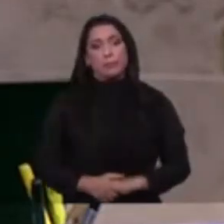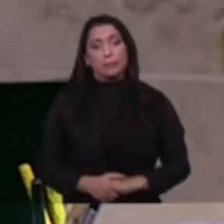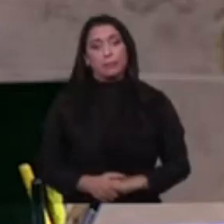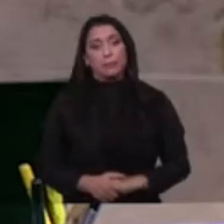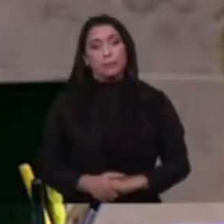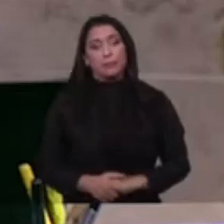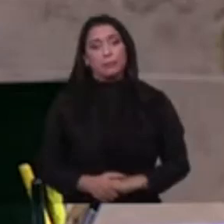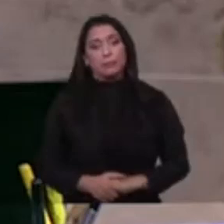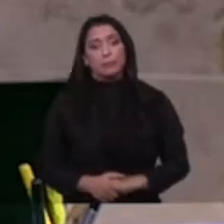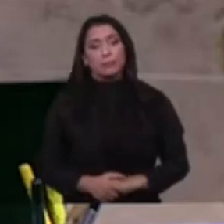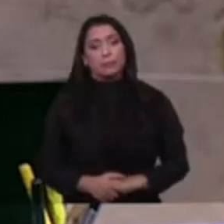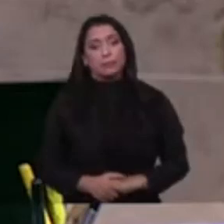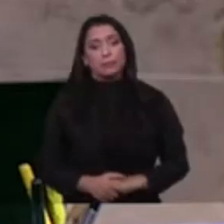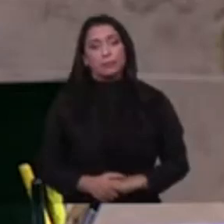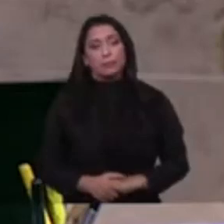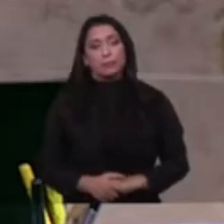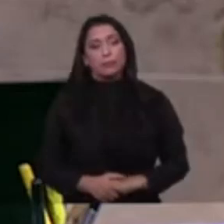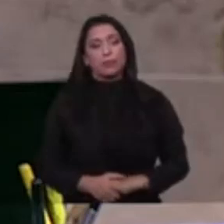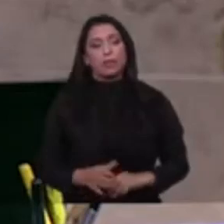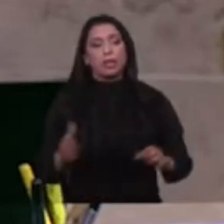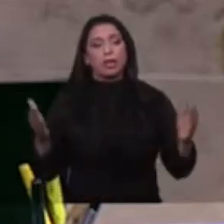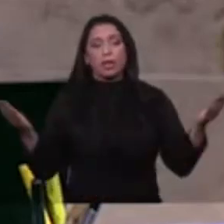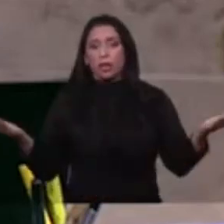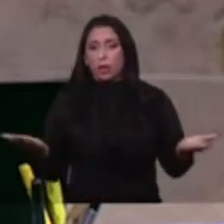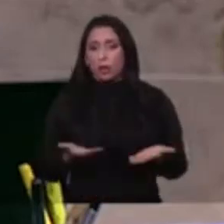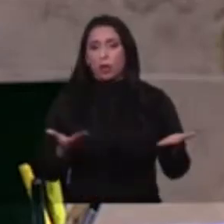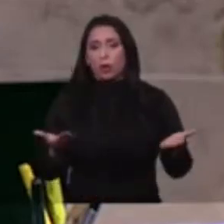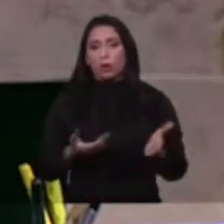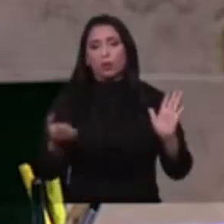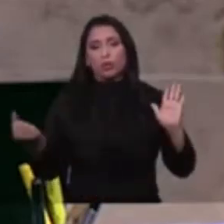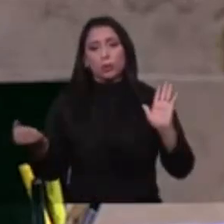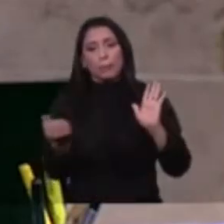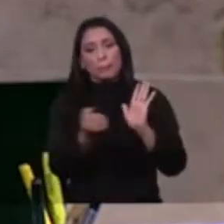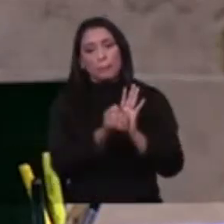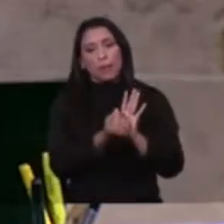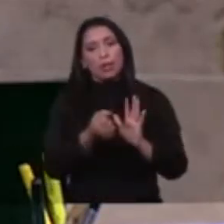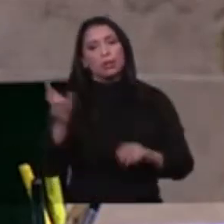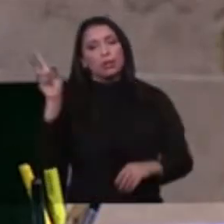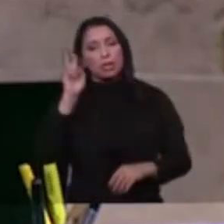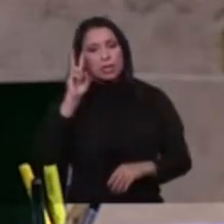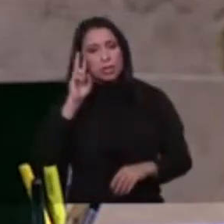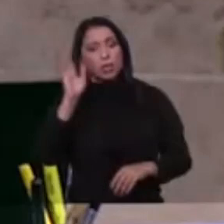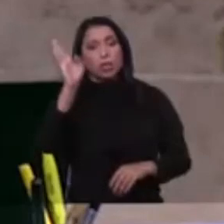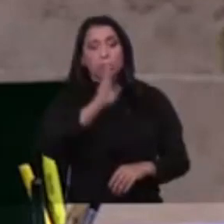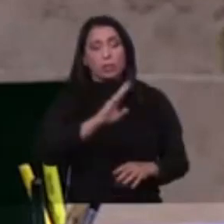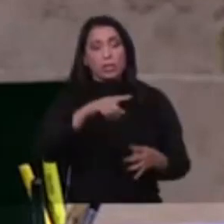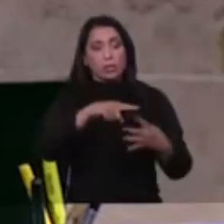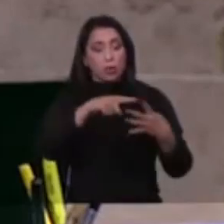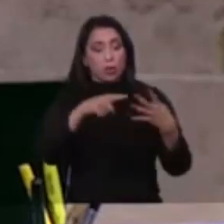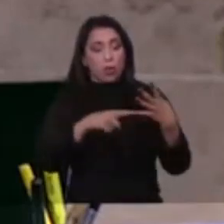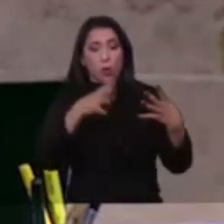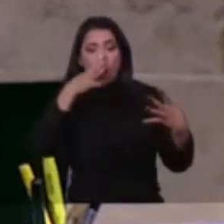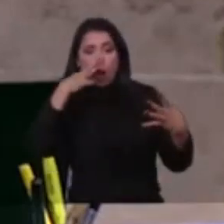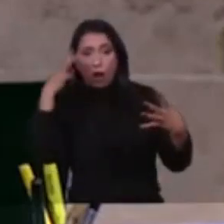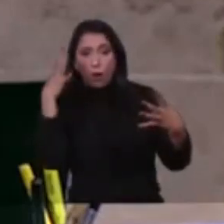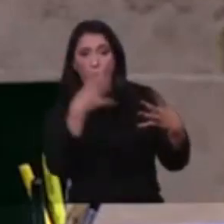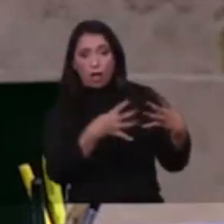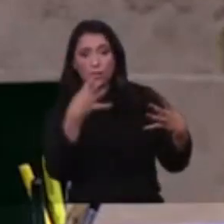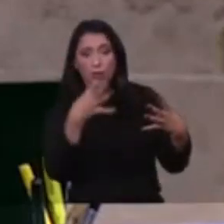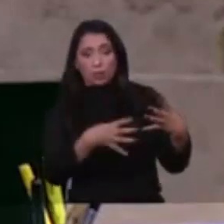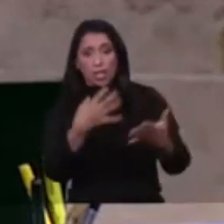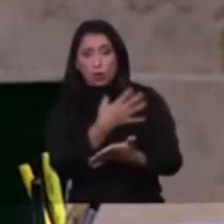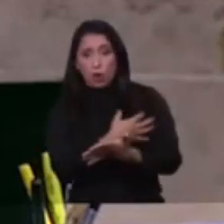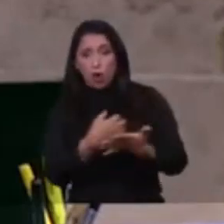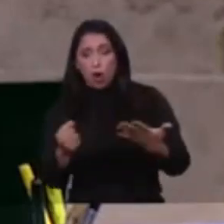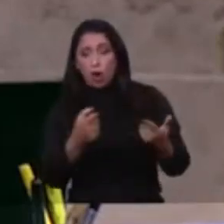Hoje, inicia-se um novo marco na história brasileira, com o julgamento de 4 acusados por golpe de Estado e